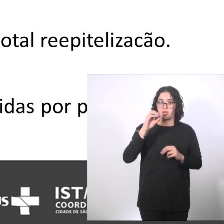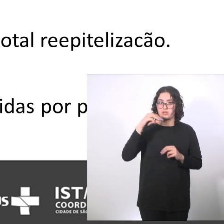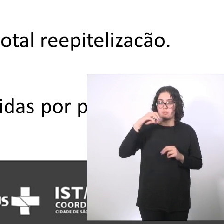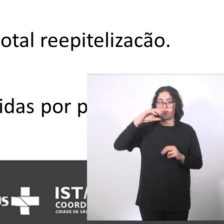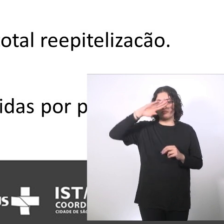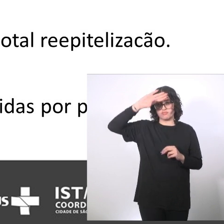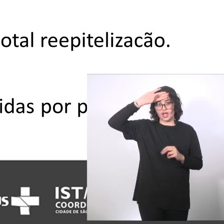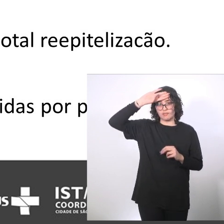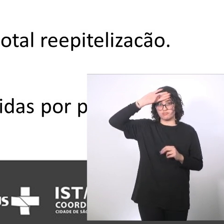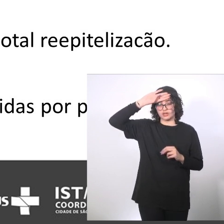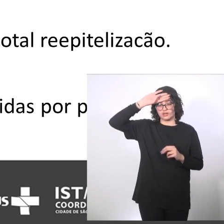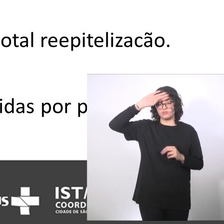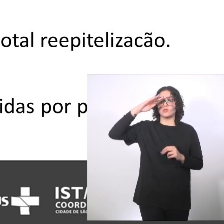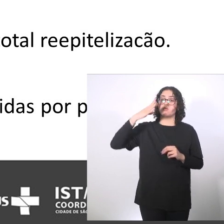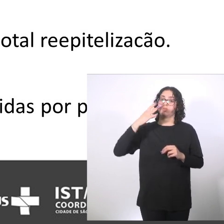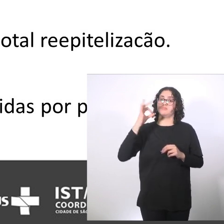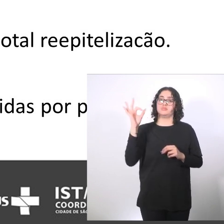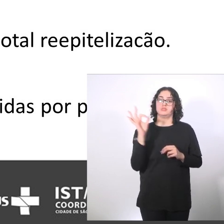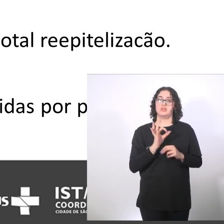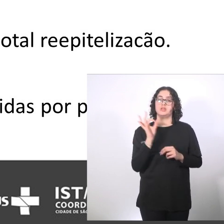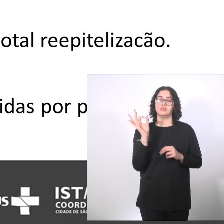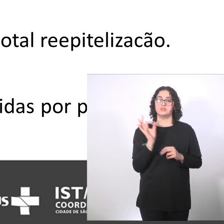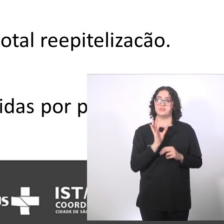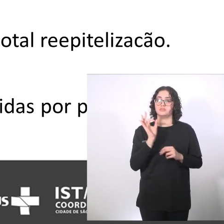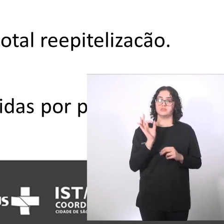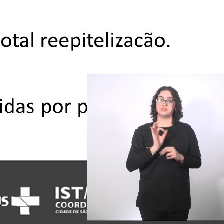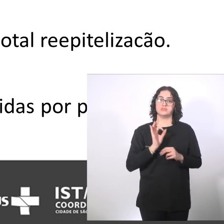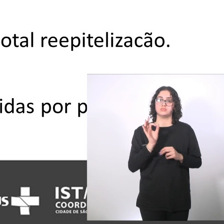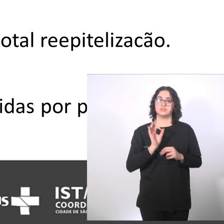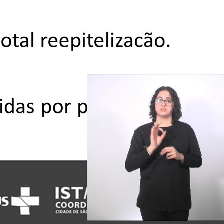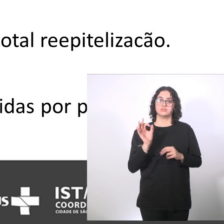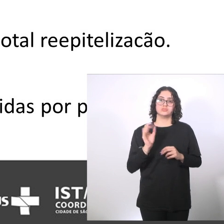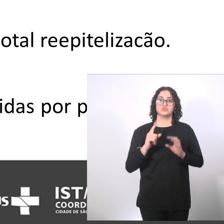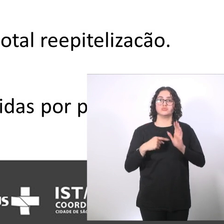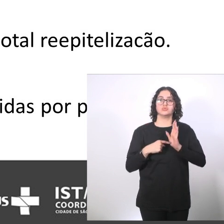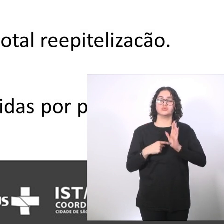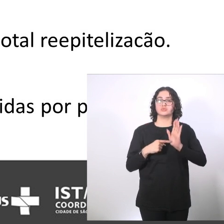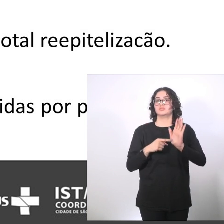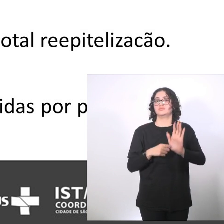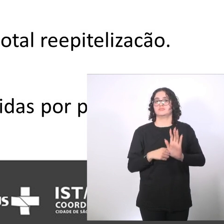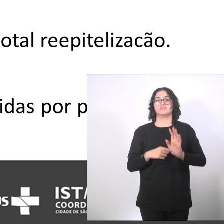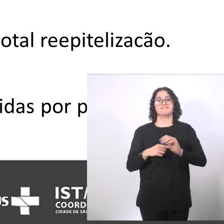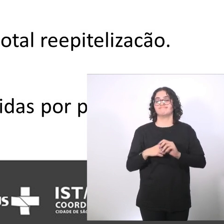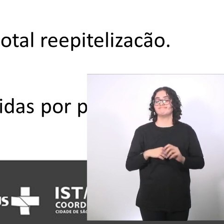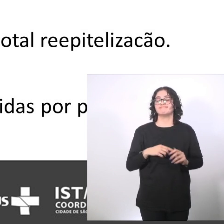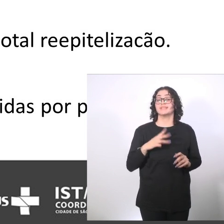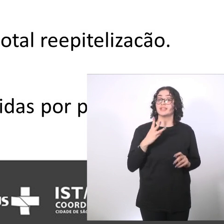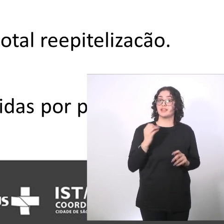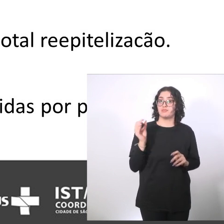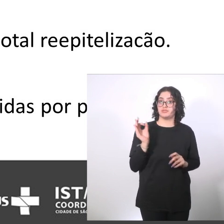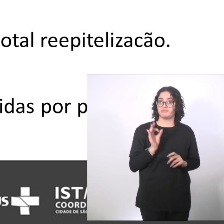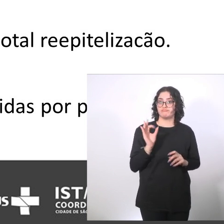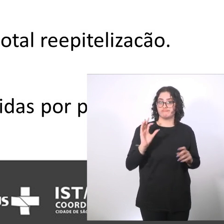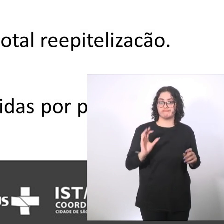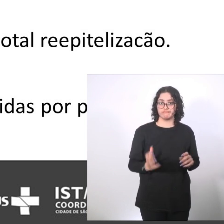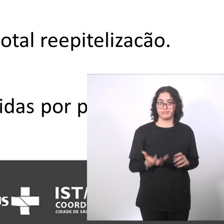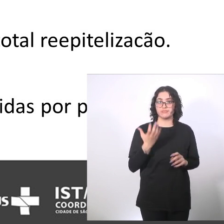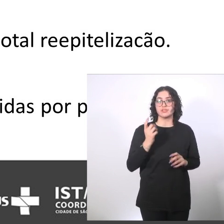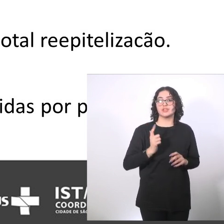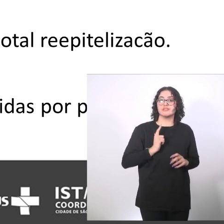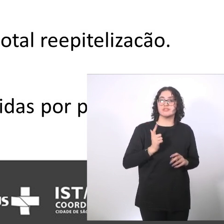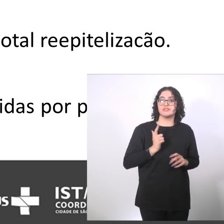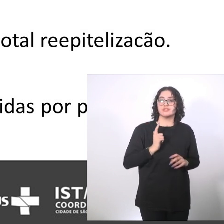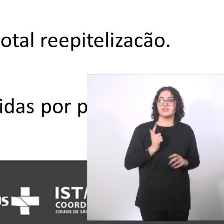febre, e 40% não estão apresentando adenomegalias, e em 30% dos casos, a gente está